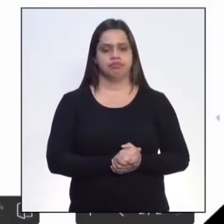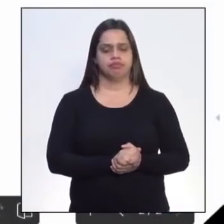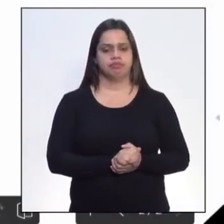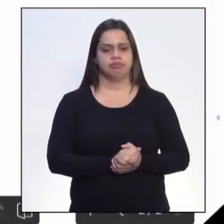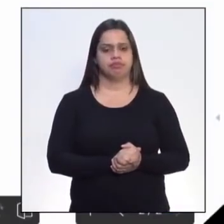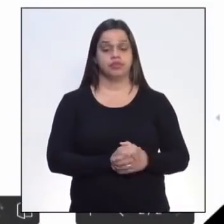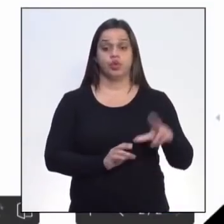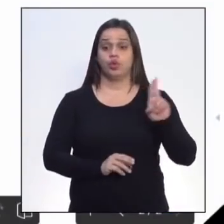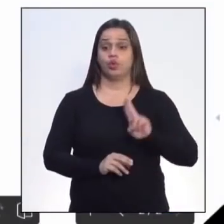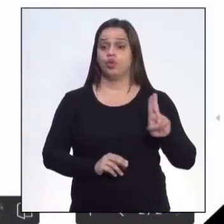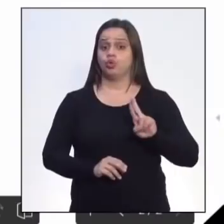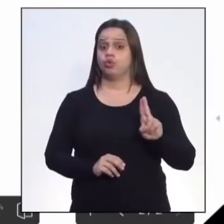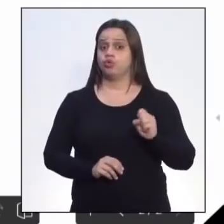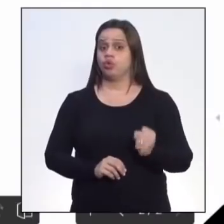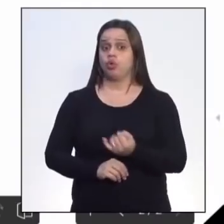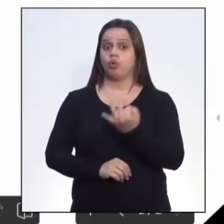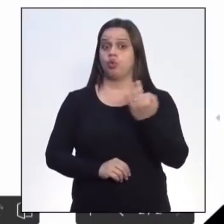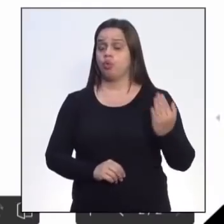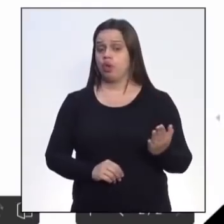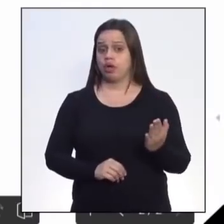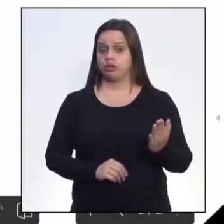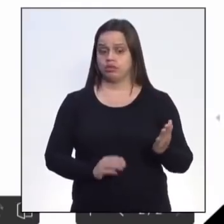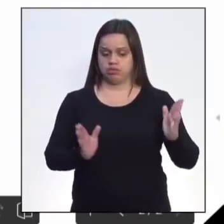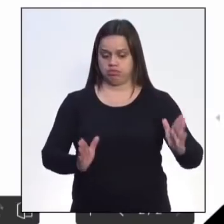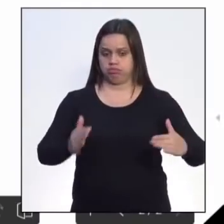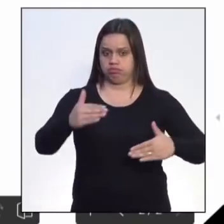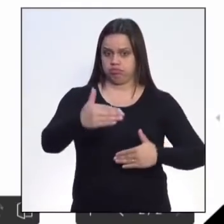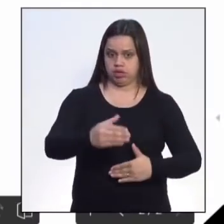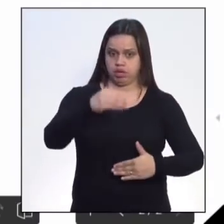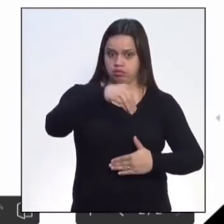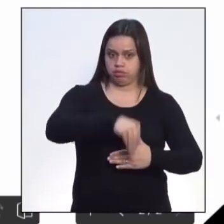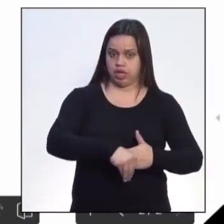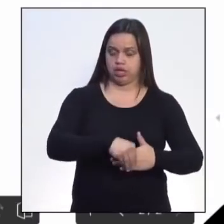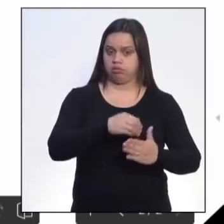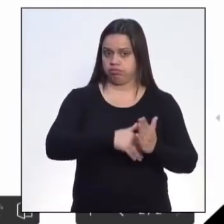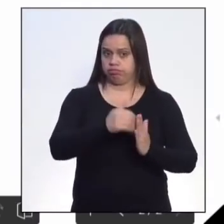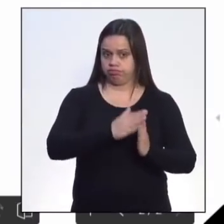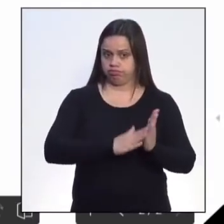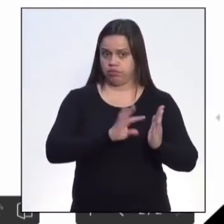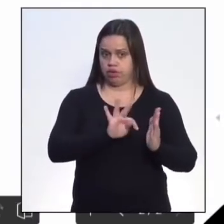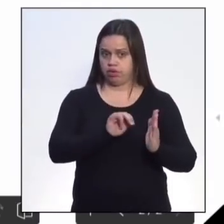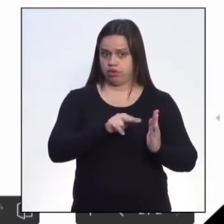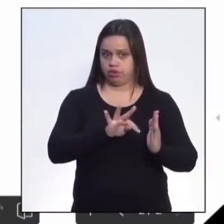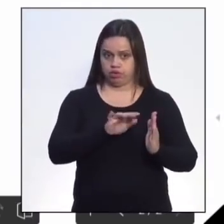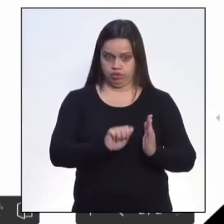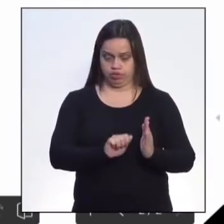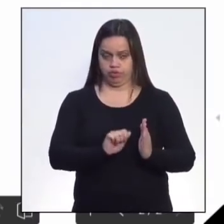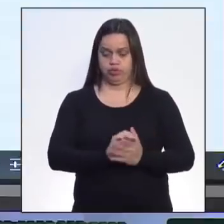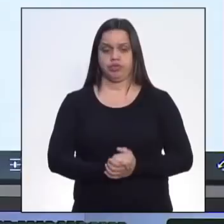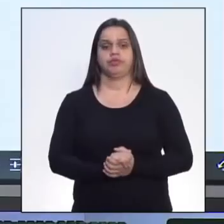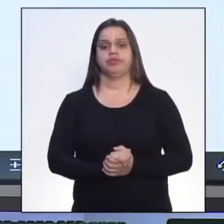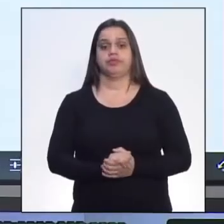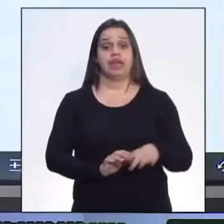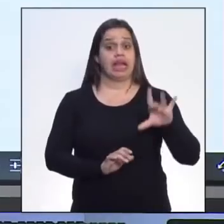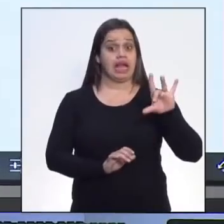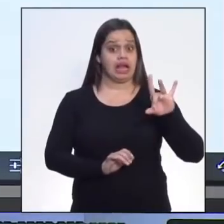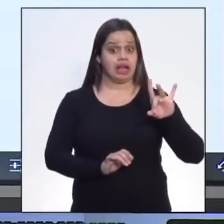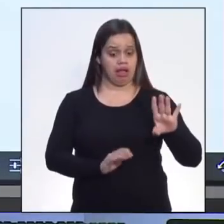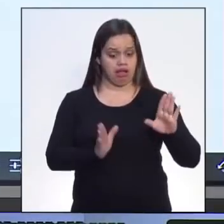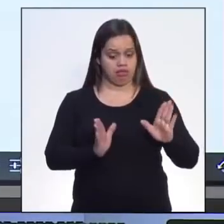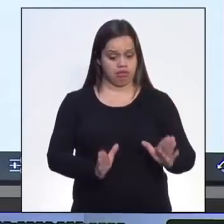foram usadas 3 latas, correto? Ok. Cada lata,